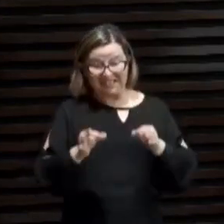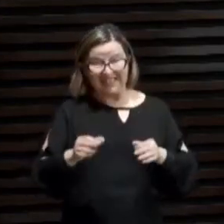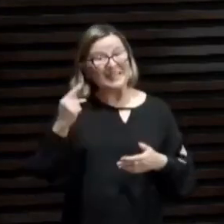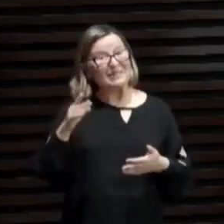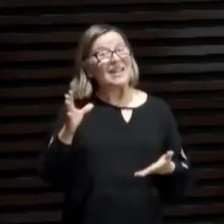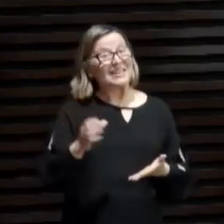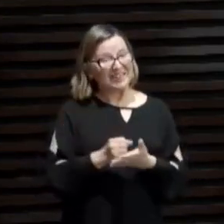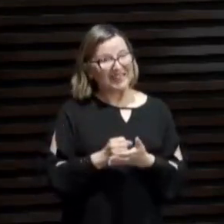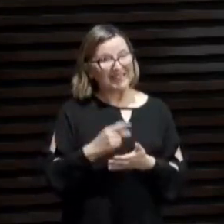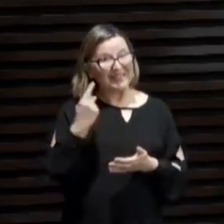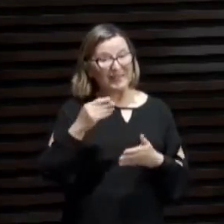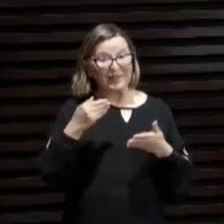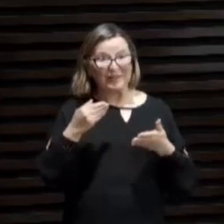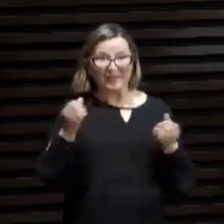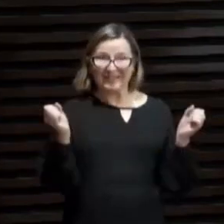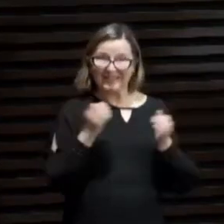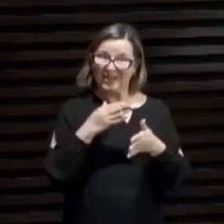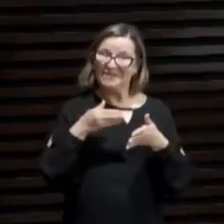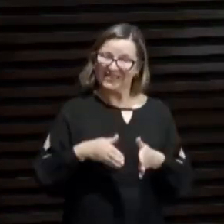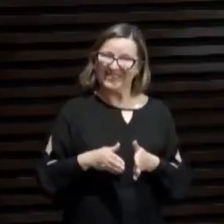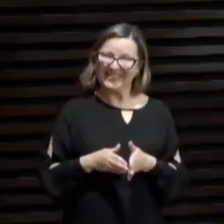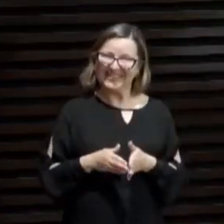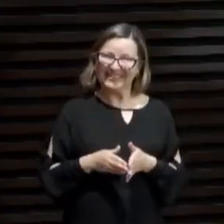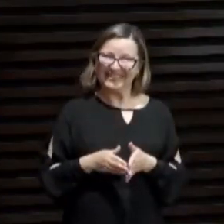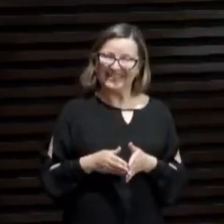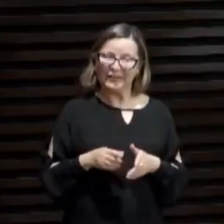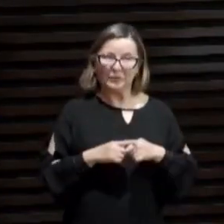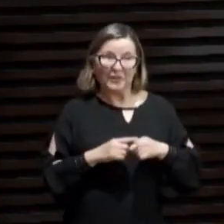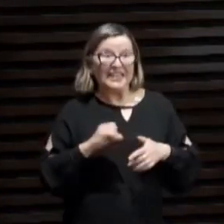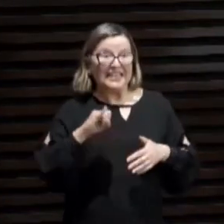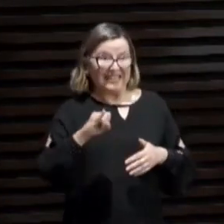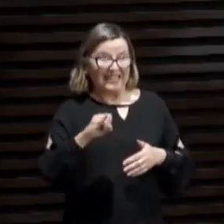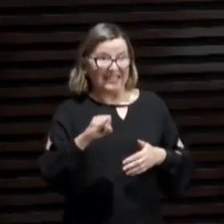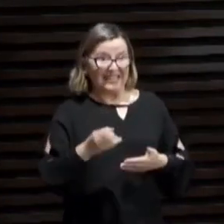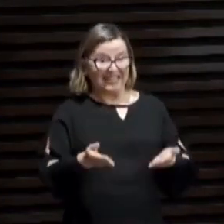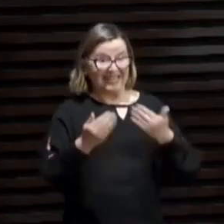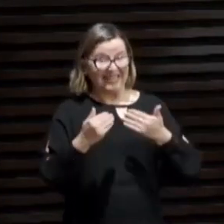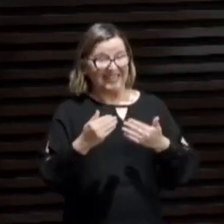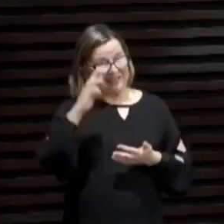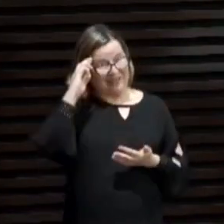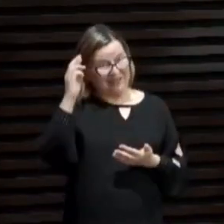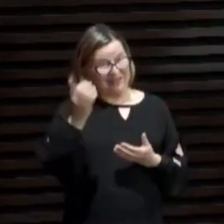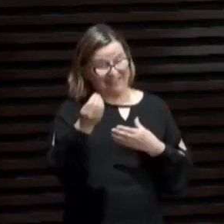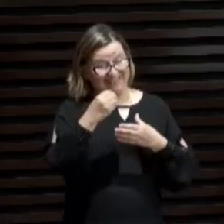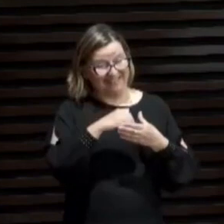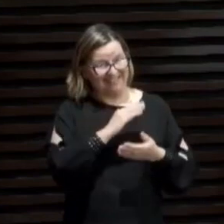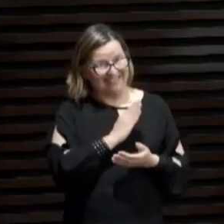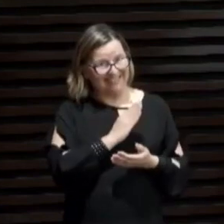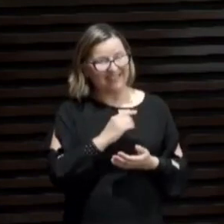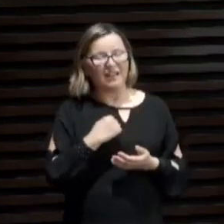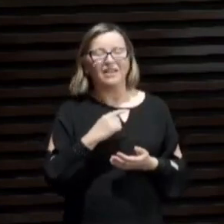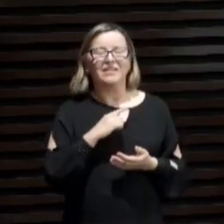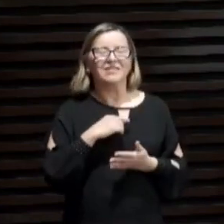Jesus. O seu novo nascimento. Porque quando eu tenho Ele, eu tenho tudo. Quando eu busco em